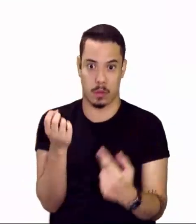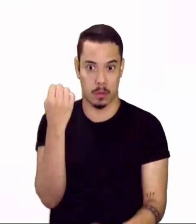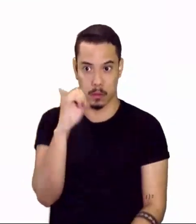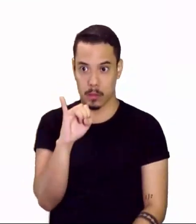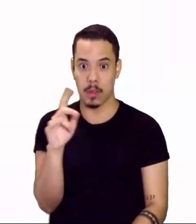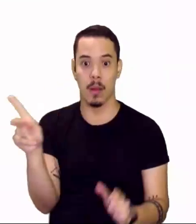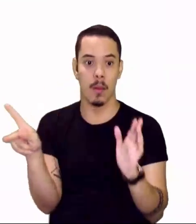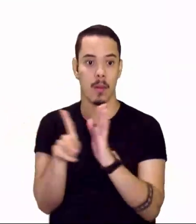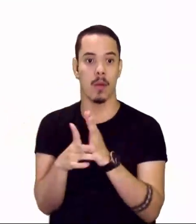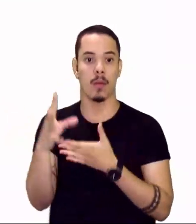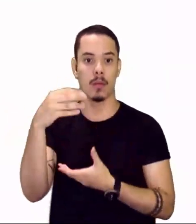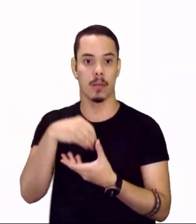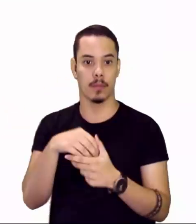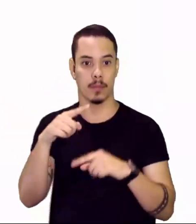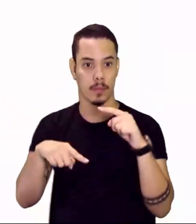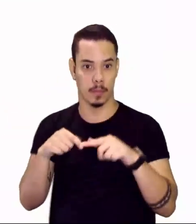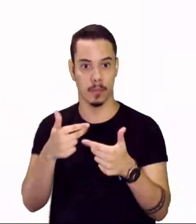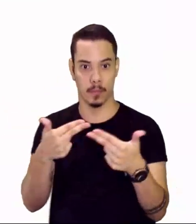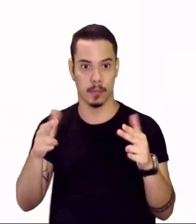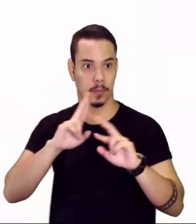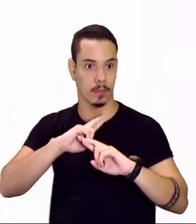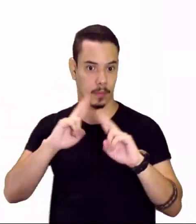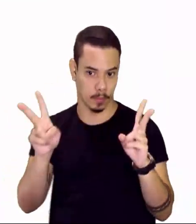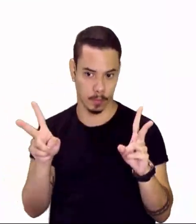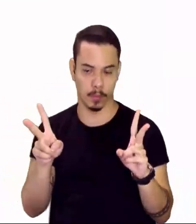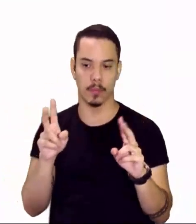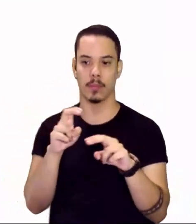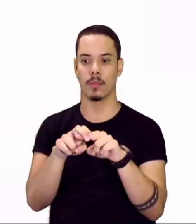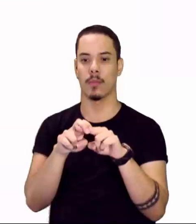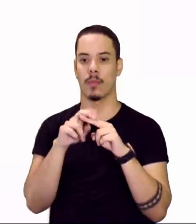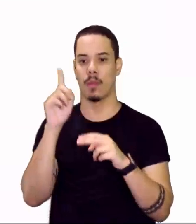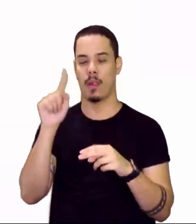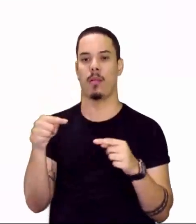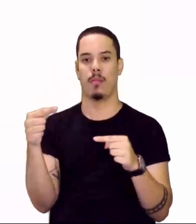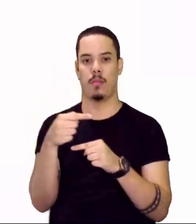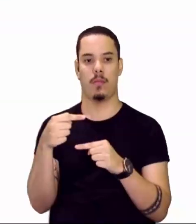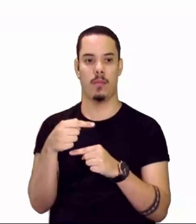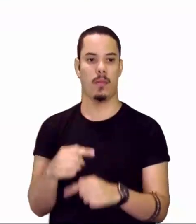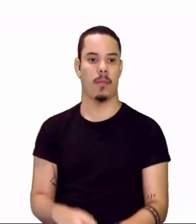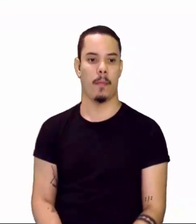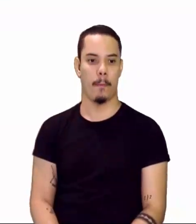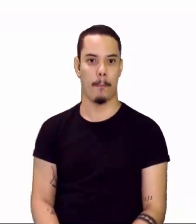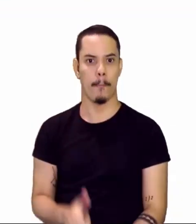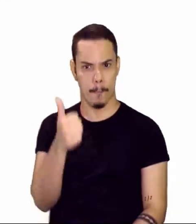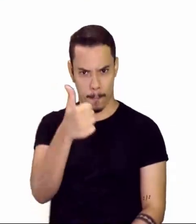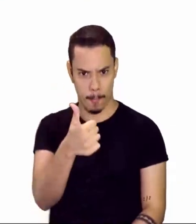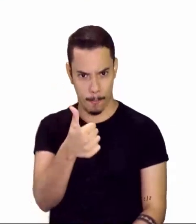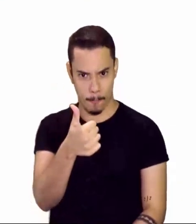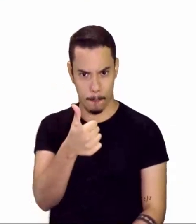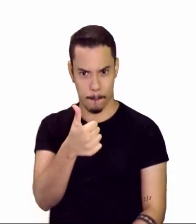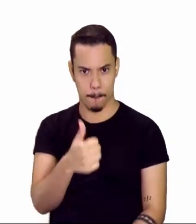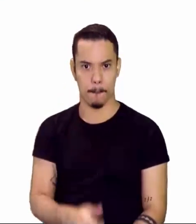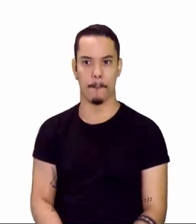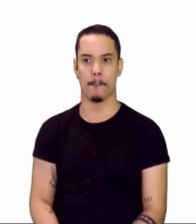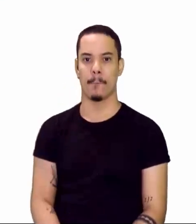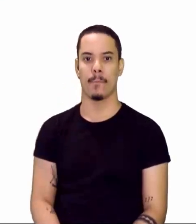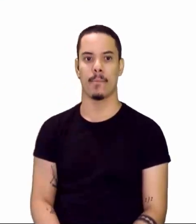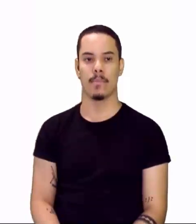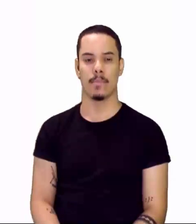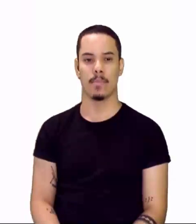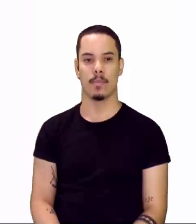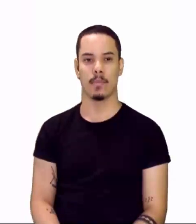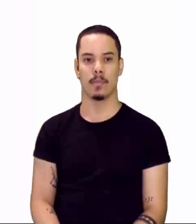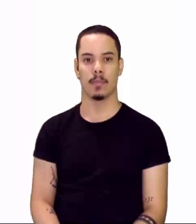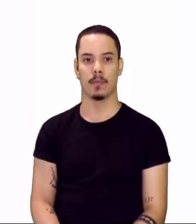iguais, pertencem a elementos diferentes. Por isso, ela é polar. Tranquilão? Então, agora, meu caro aluno,